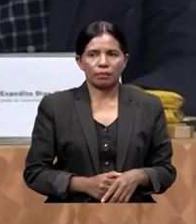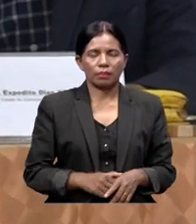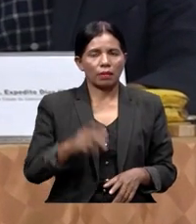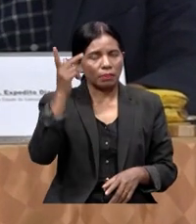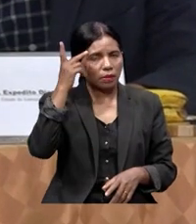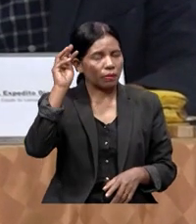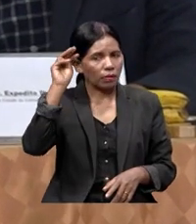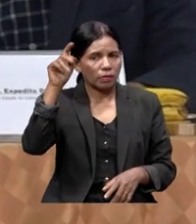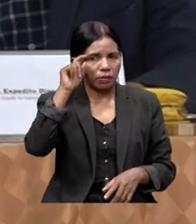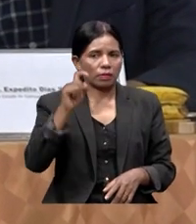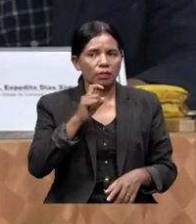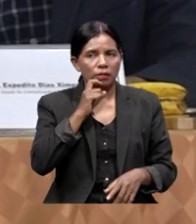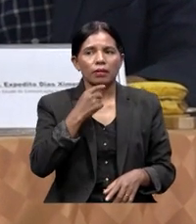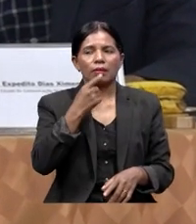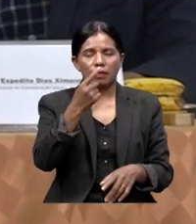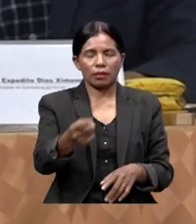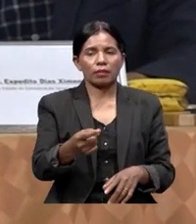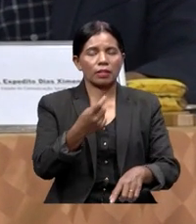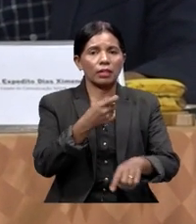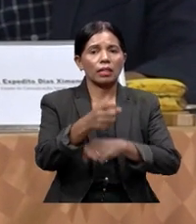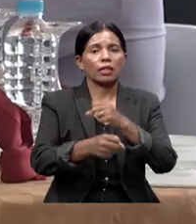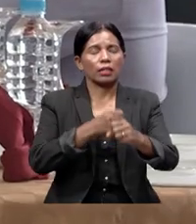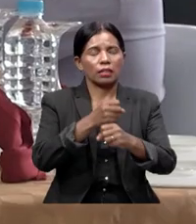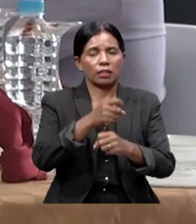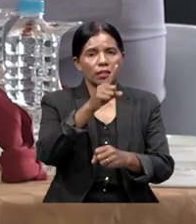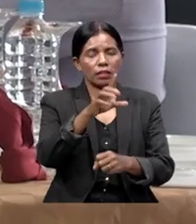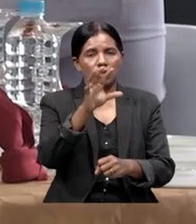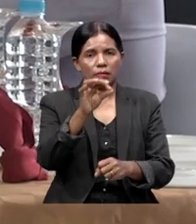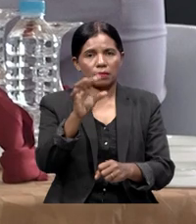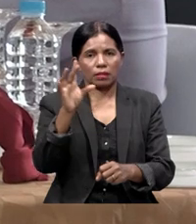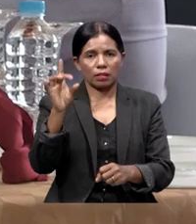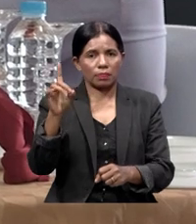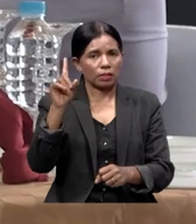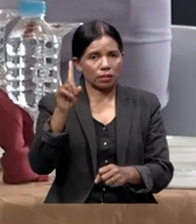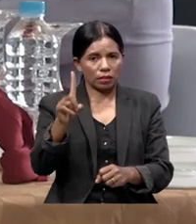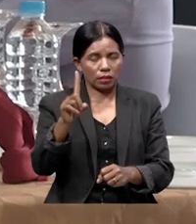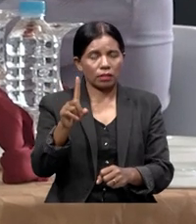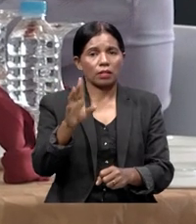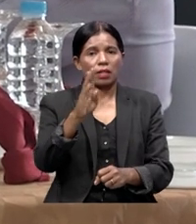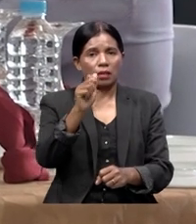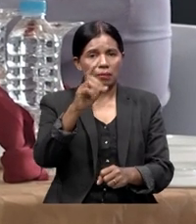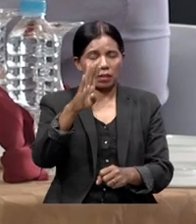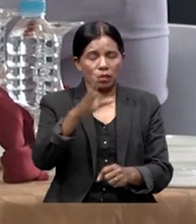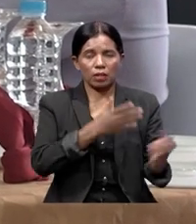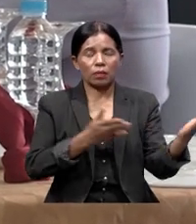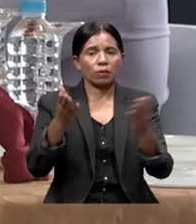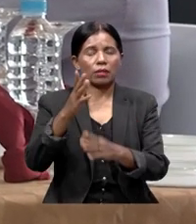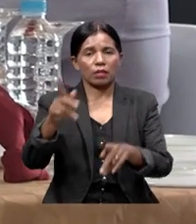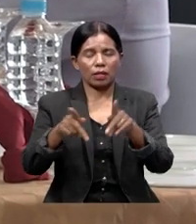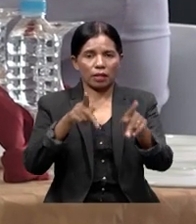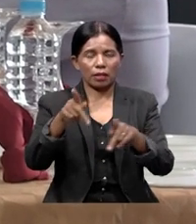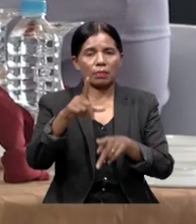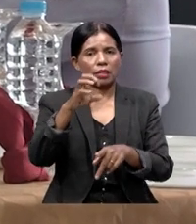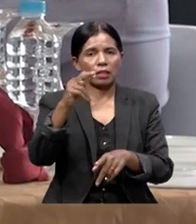Primeiro-Ministro Kairala Shinana Guzmão Hateten, e a Tina Riun Ida Atusia o Alonulo Reising Ida, Abilio Araújo Lori Marxista, Nolenista,